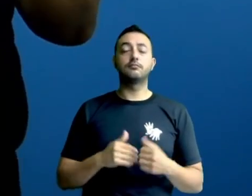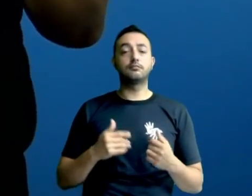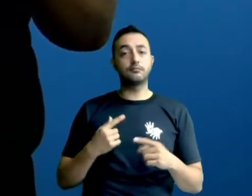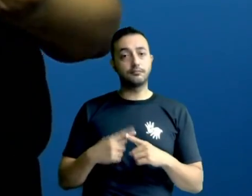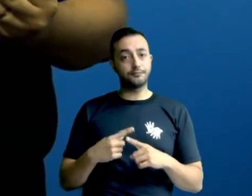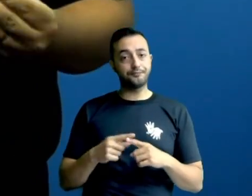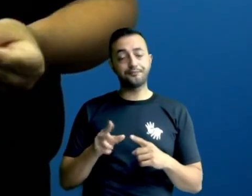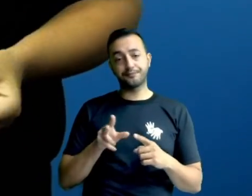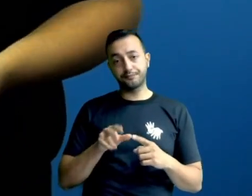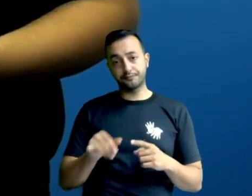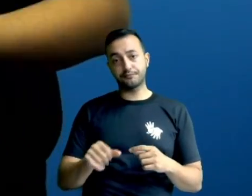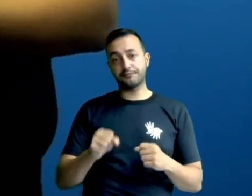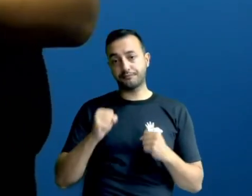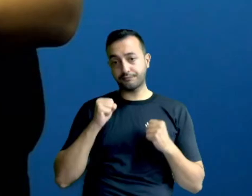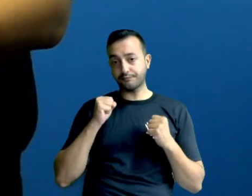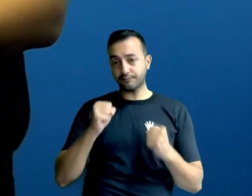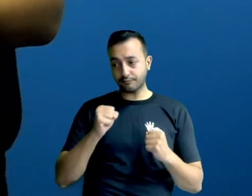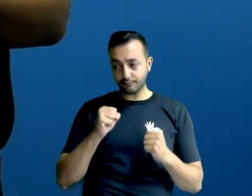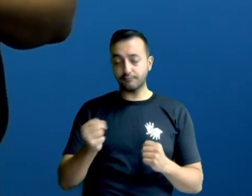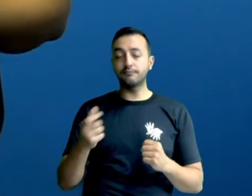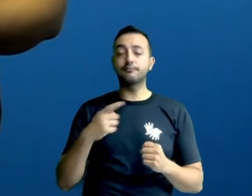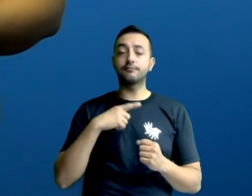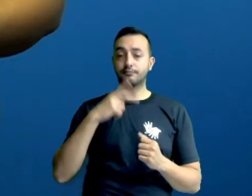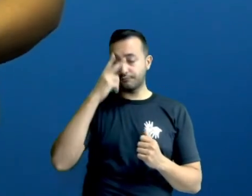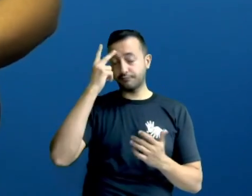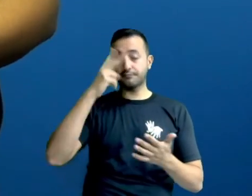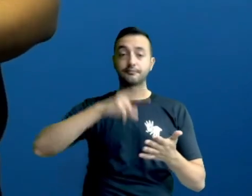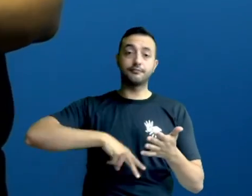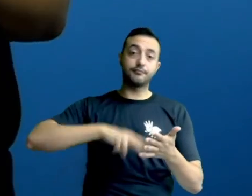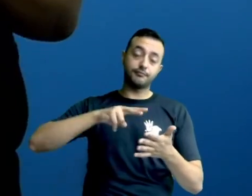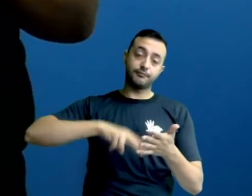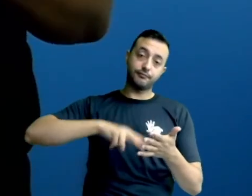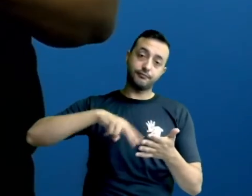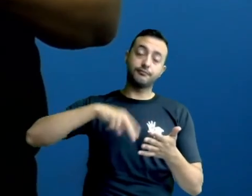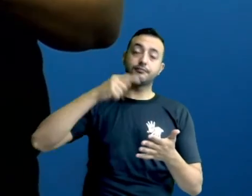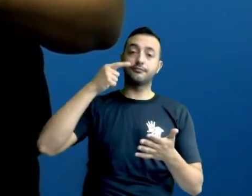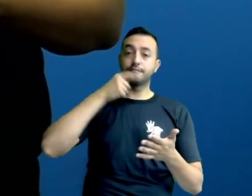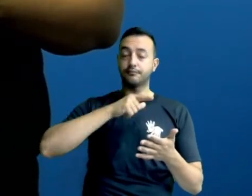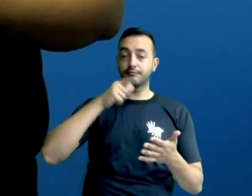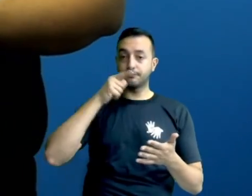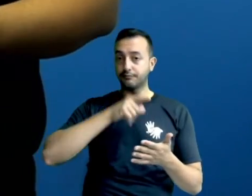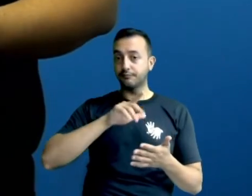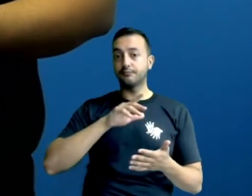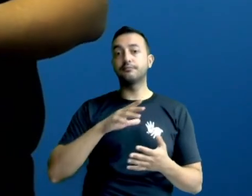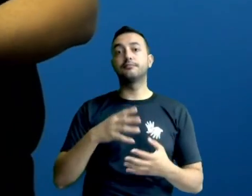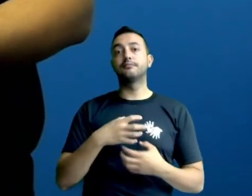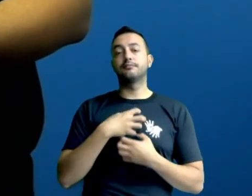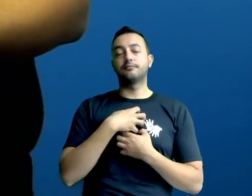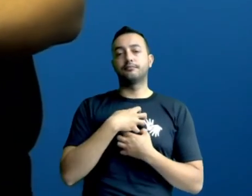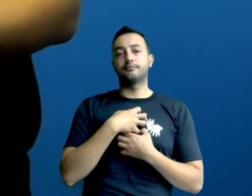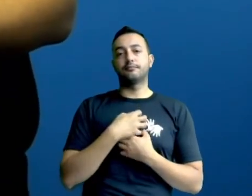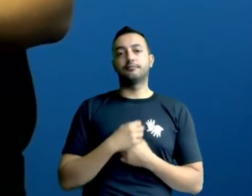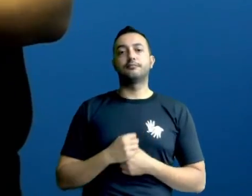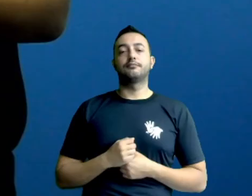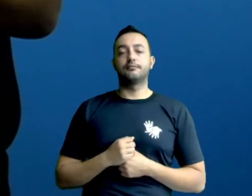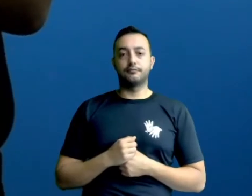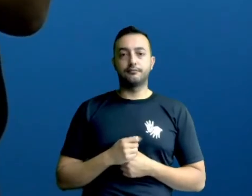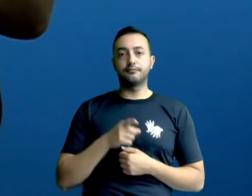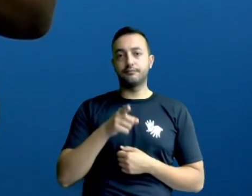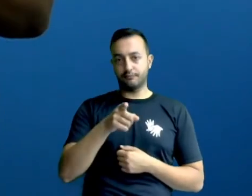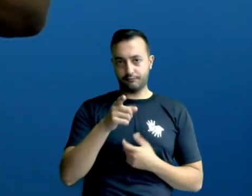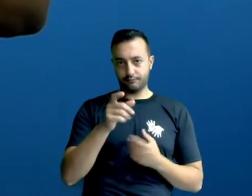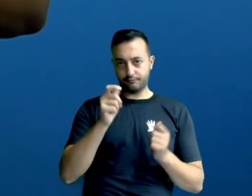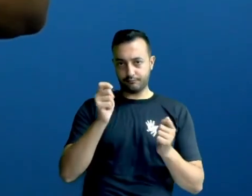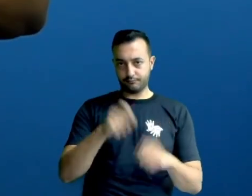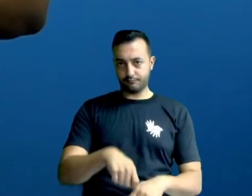vai enriquecer e vai trazer o leitor ao seu universo, tá bom? Ou seja, você vai puxar